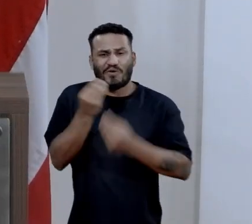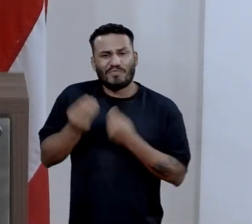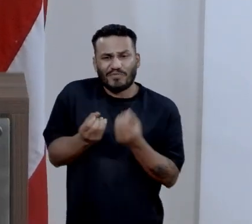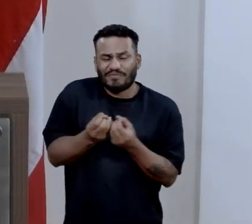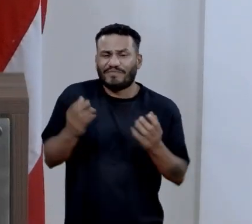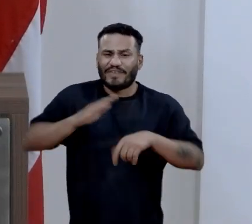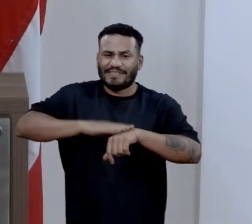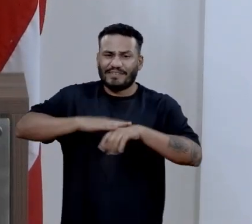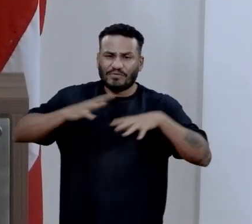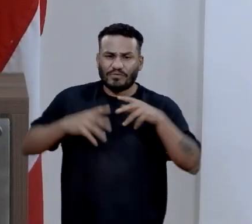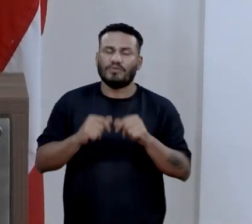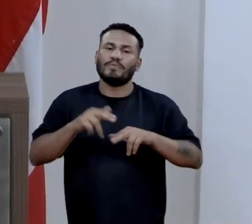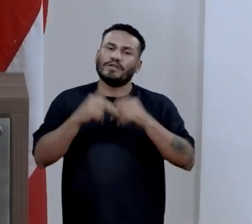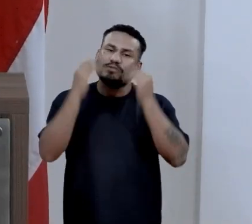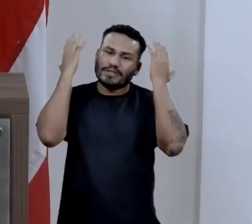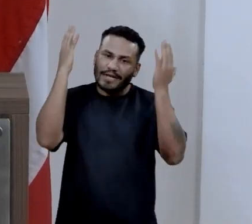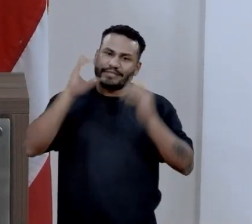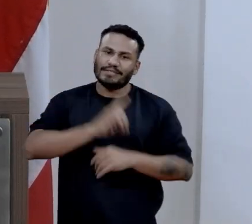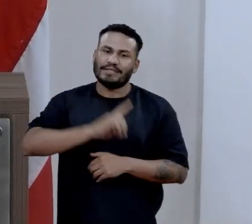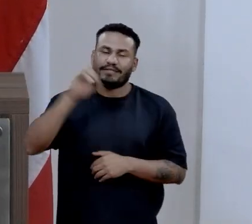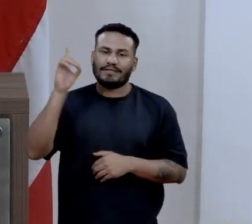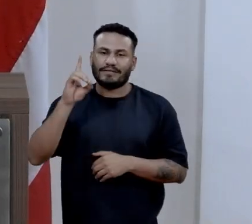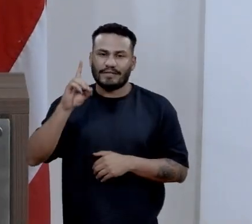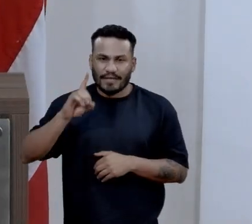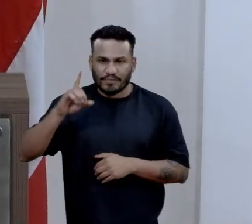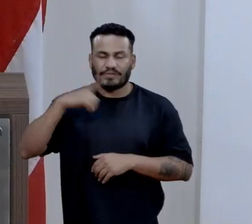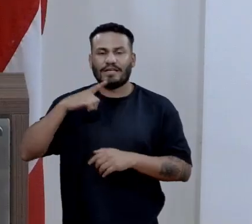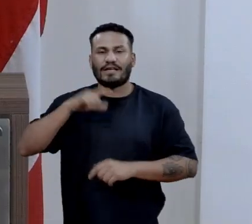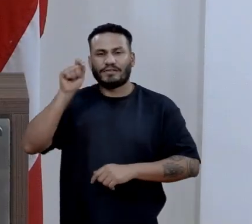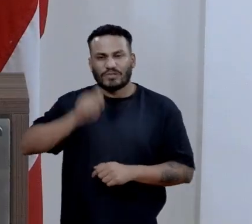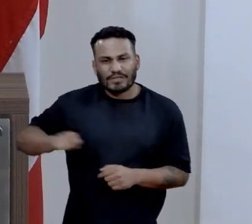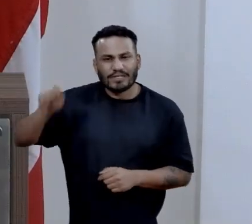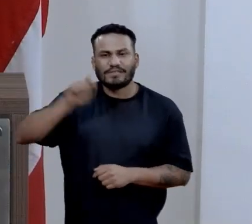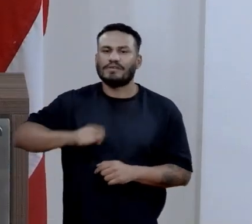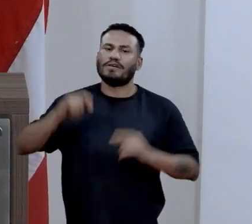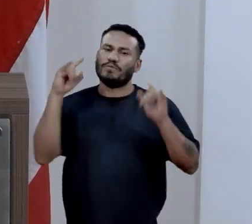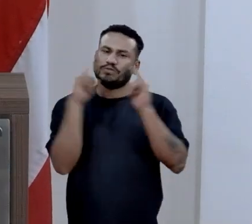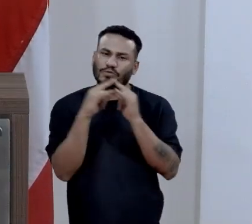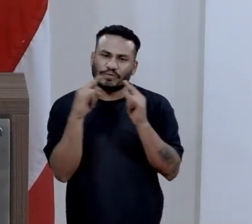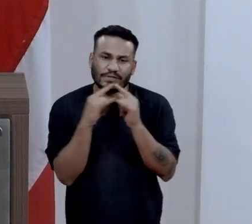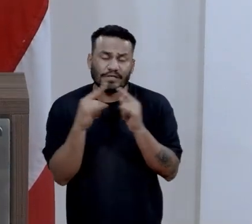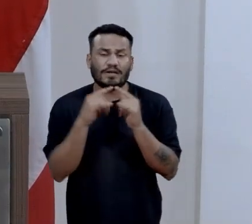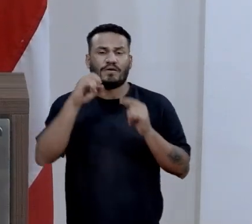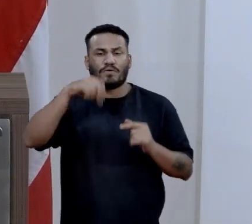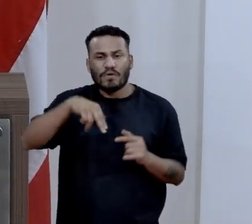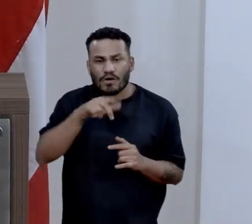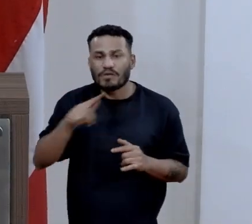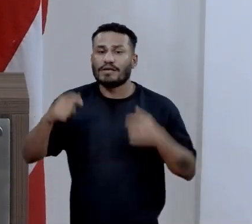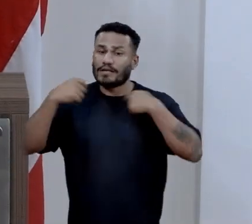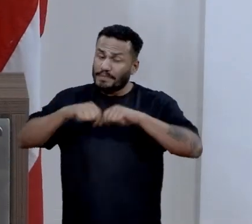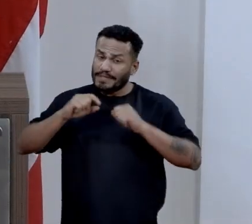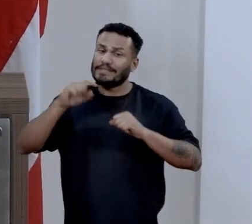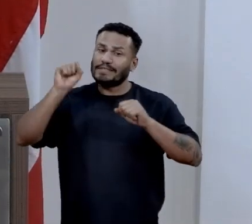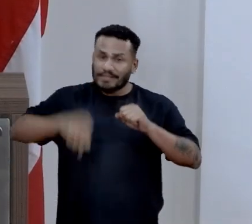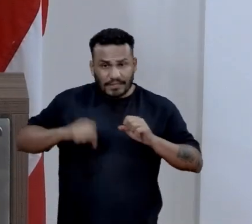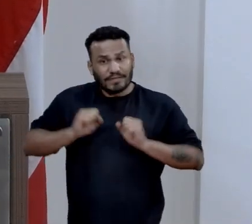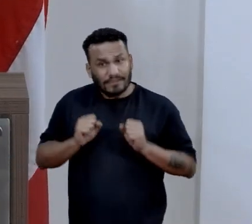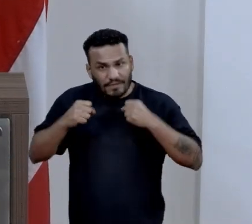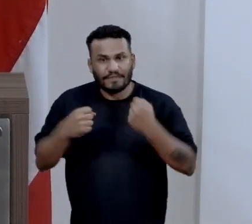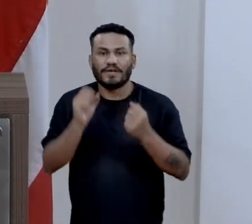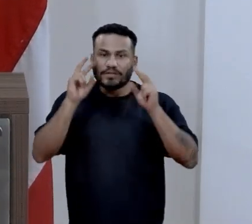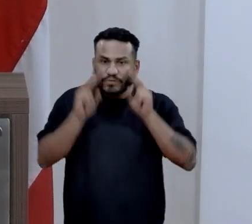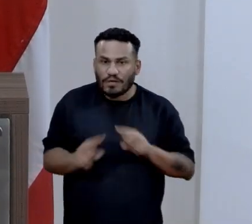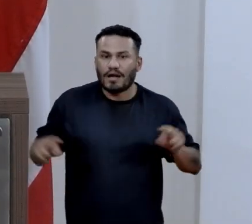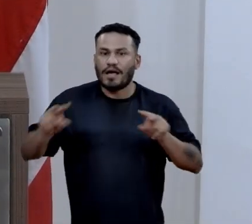tudo. Então, graças a Deus, a gente tem essas entidades, essas associações, essas instituições que precisam sim ter a nossa defesa, o nosso